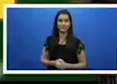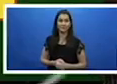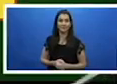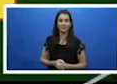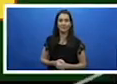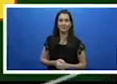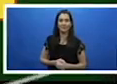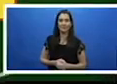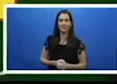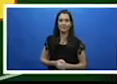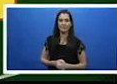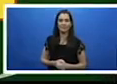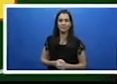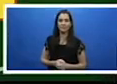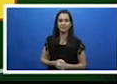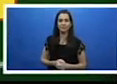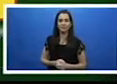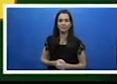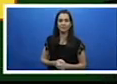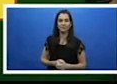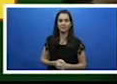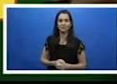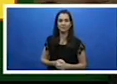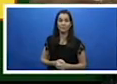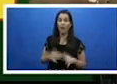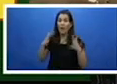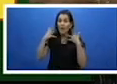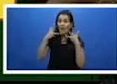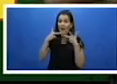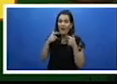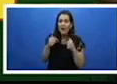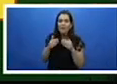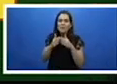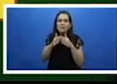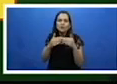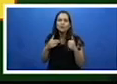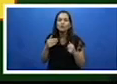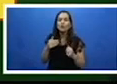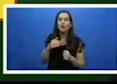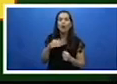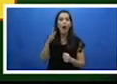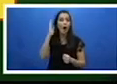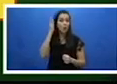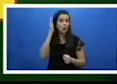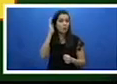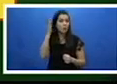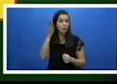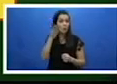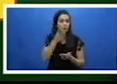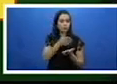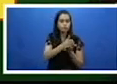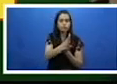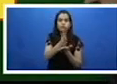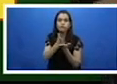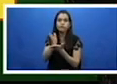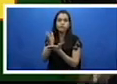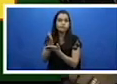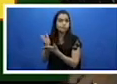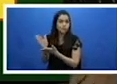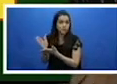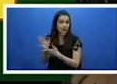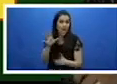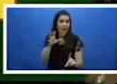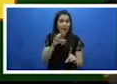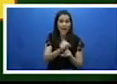da história. O leão pediu ao burro para dividir a caça entre